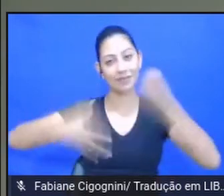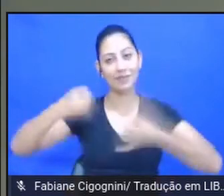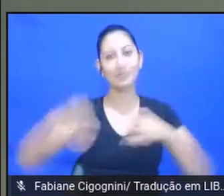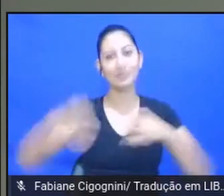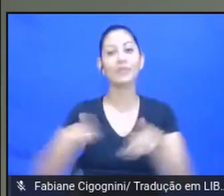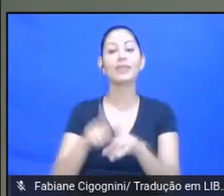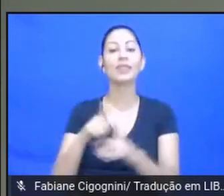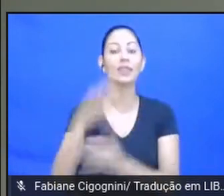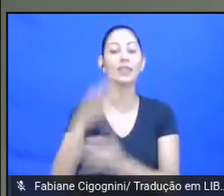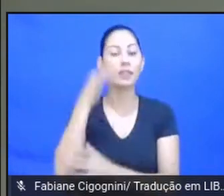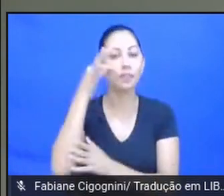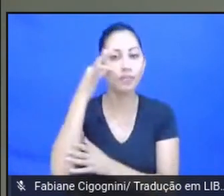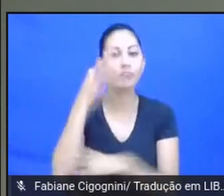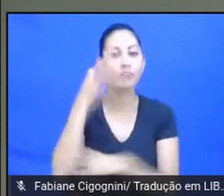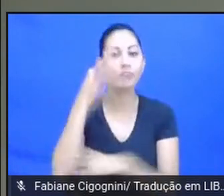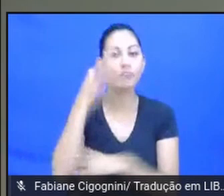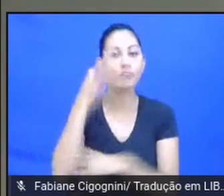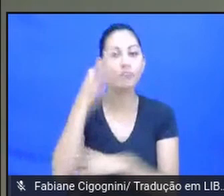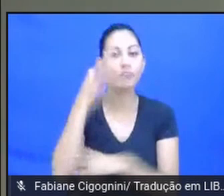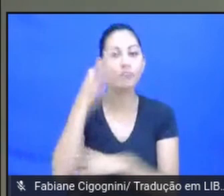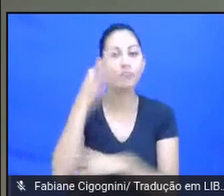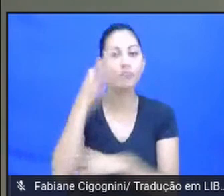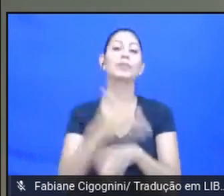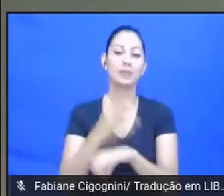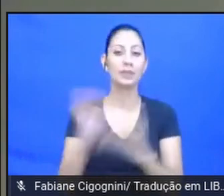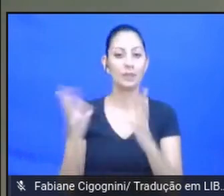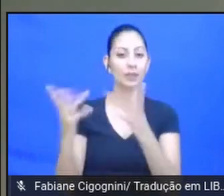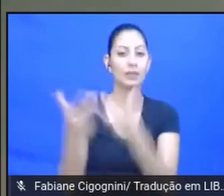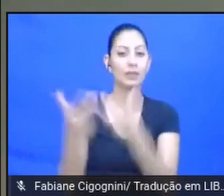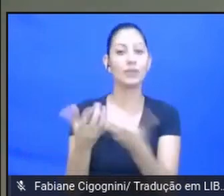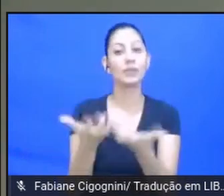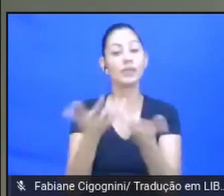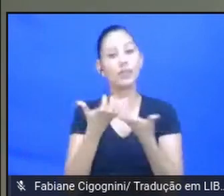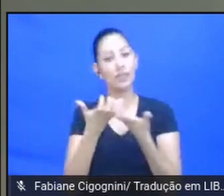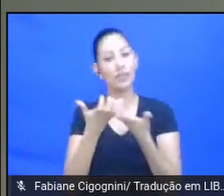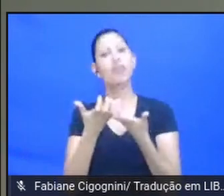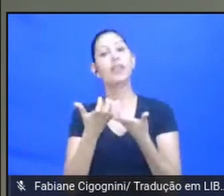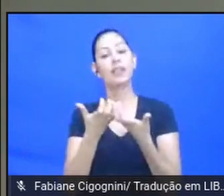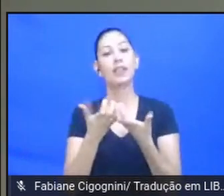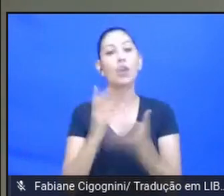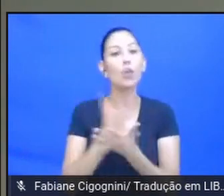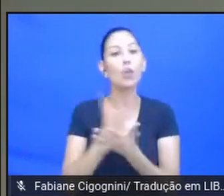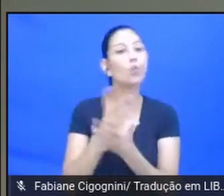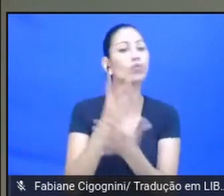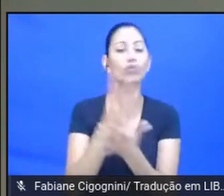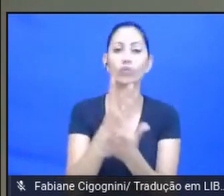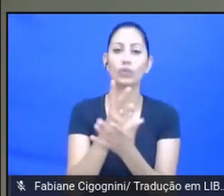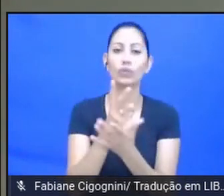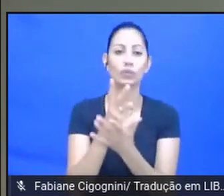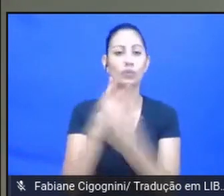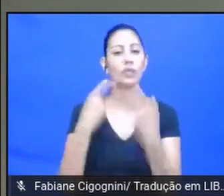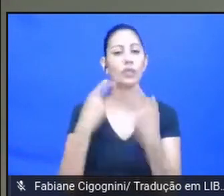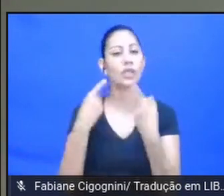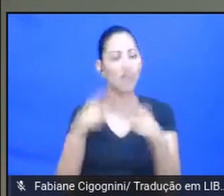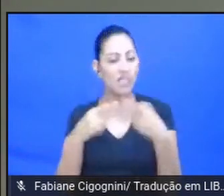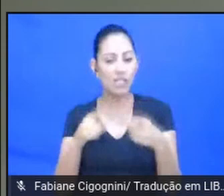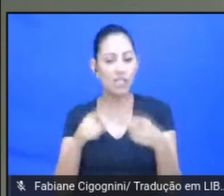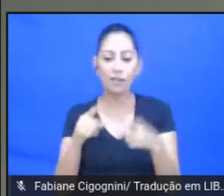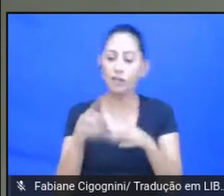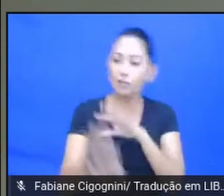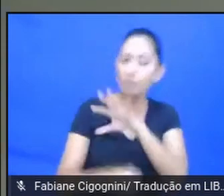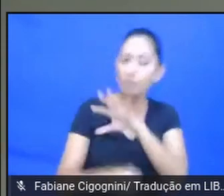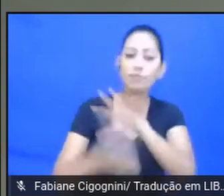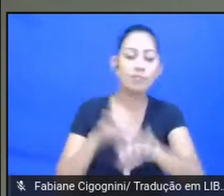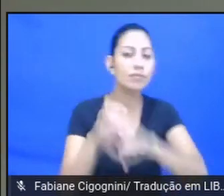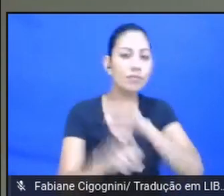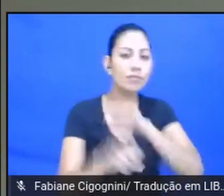porque vocês queiram ser educadores, para que continuem os desafios, para que não esmoreçam apesar